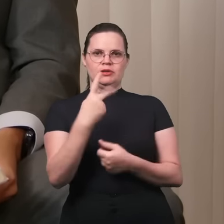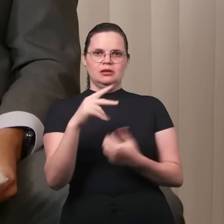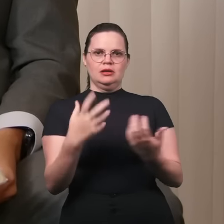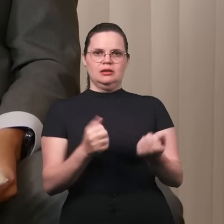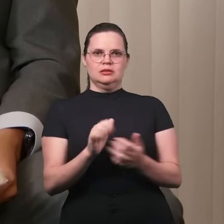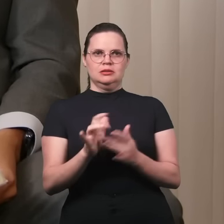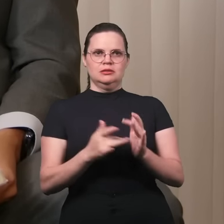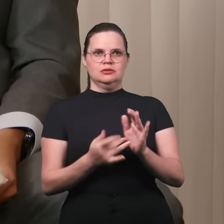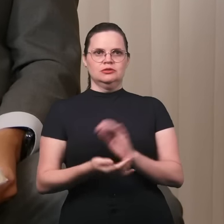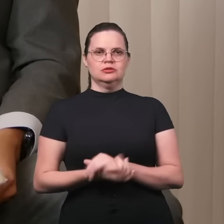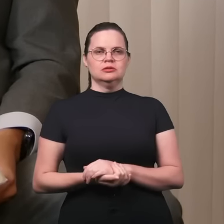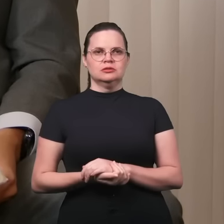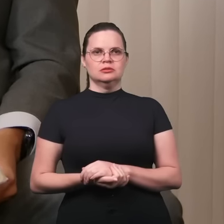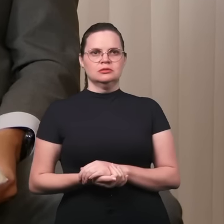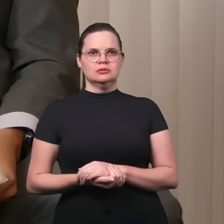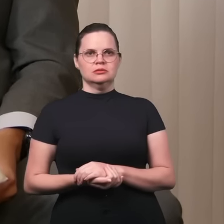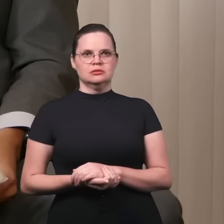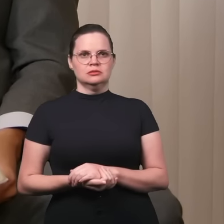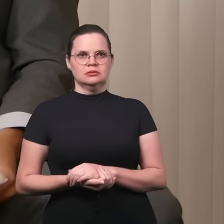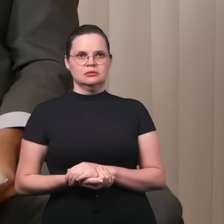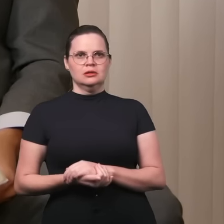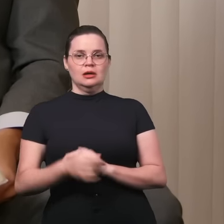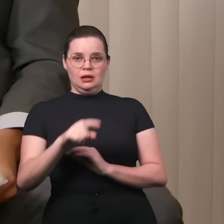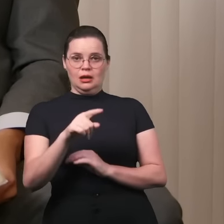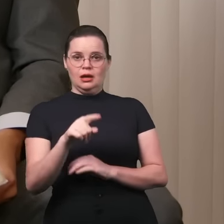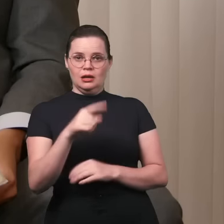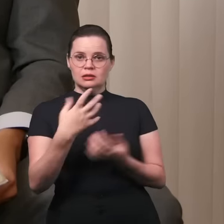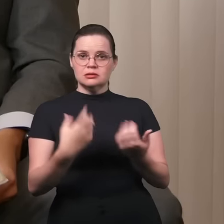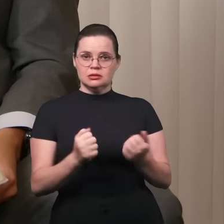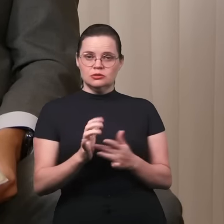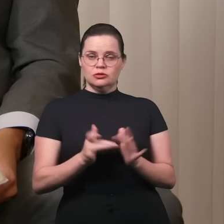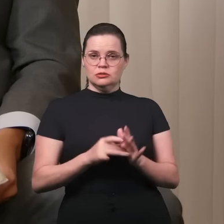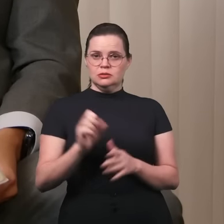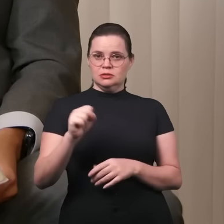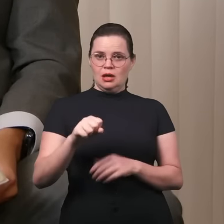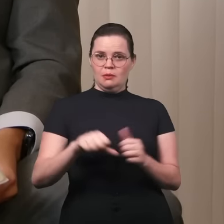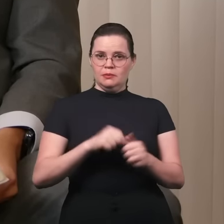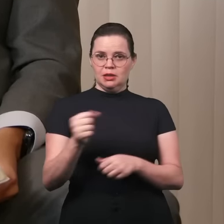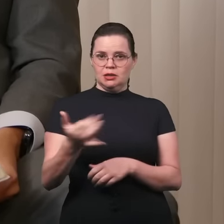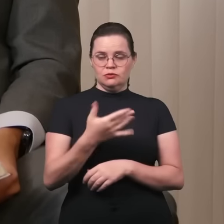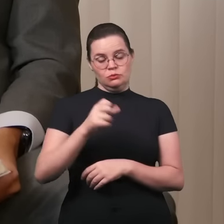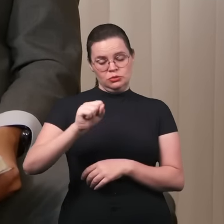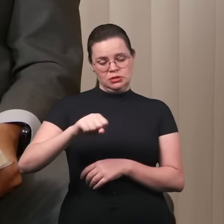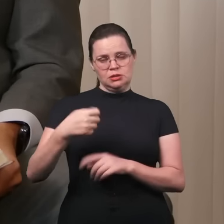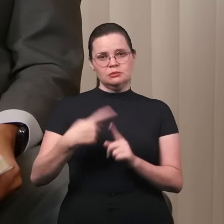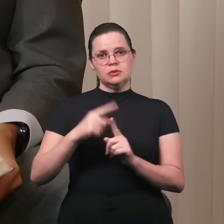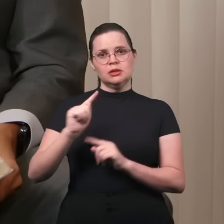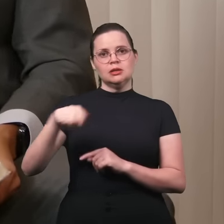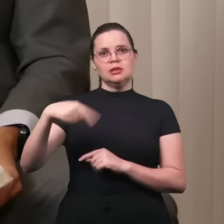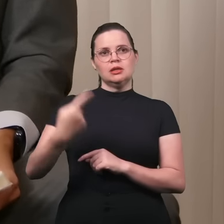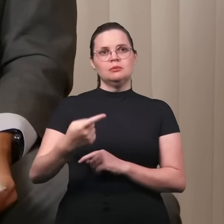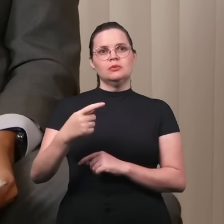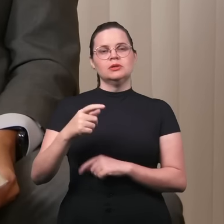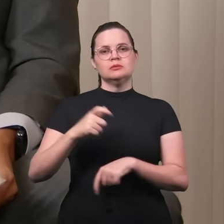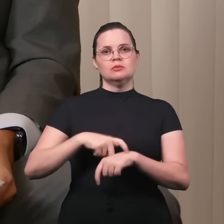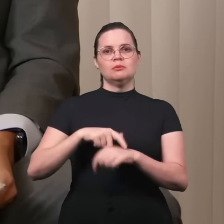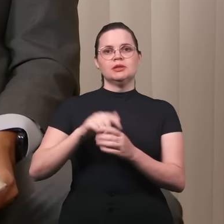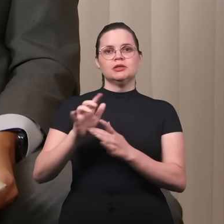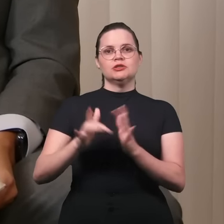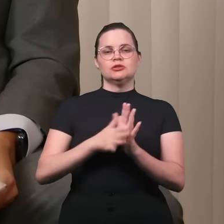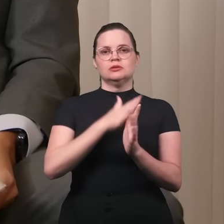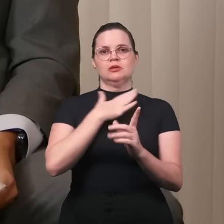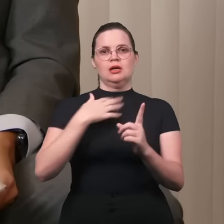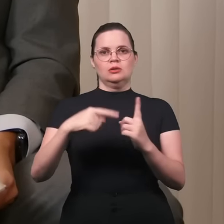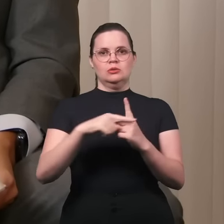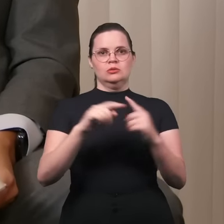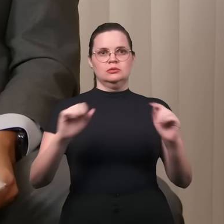mas Nicodemos se converteu mesmo? Sim, né? Porque quando vemos lá, quando o Senhor Jesus está na cruz, que José